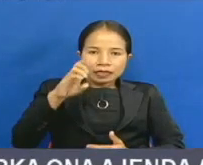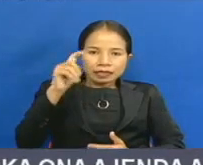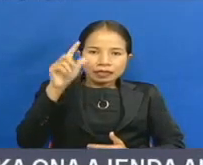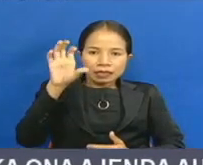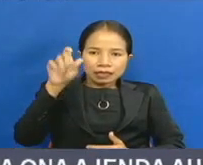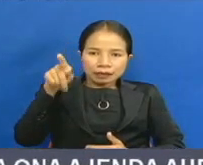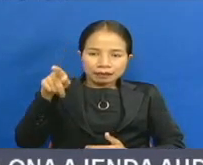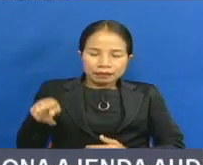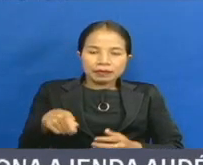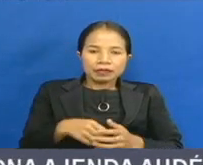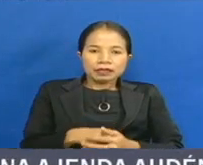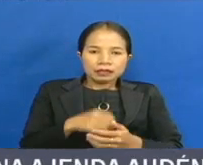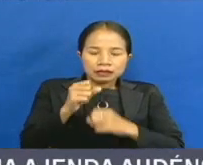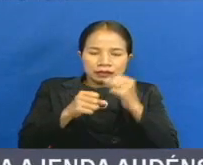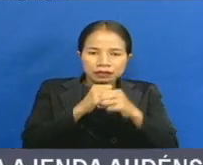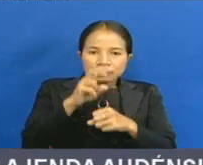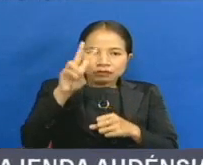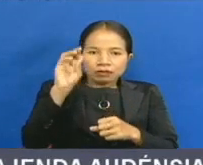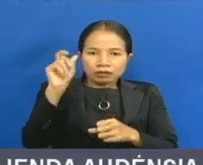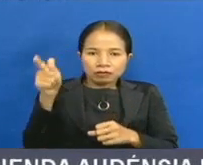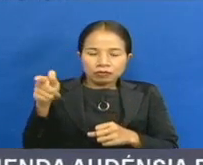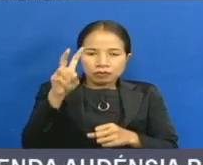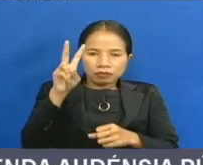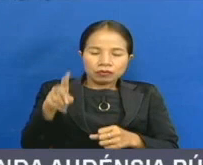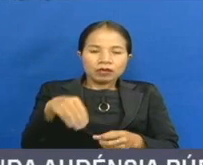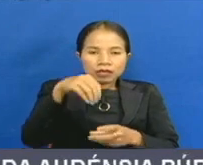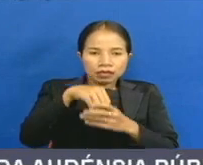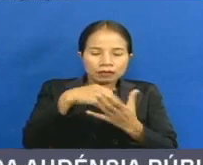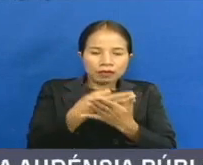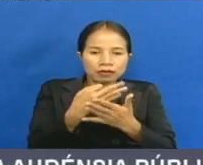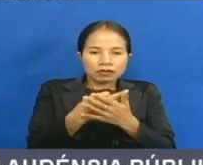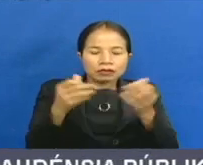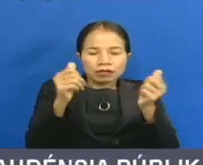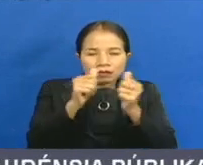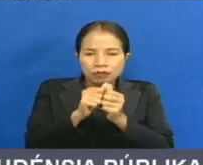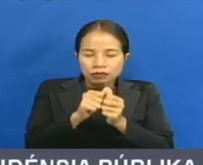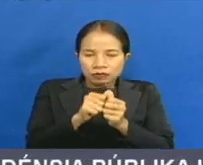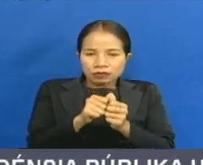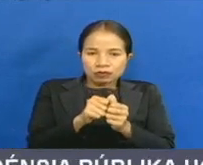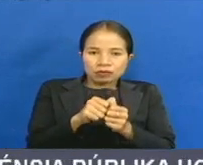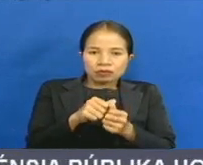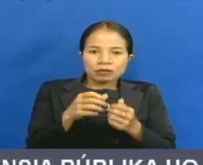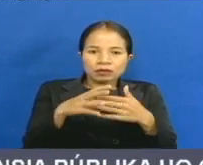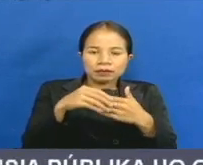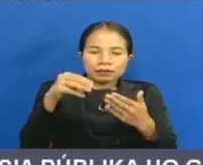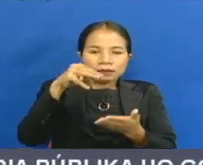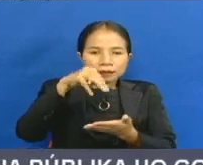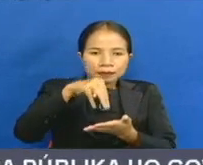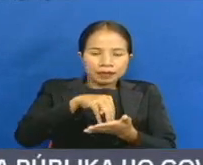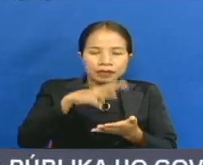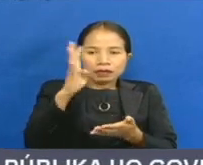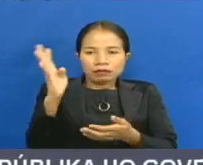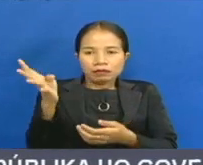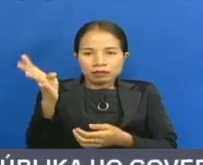Eletricidade Timor Leste, empresa pública, tinha em rua Ruanilo Ressin, rua recolha receita Samuto, dólar americano, milhão,